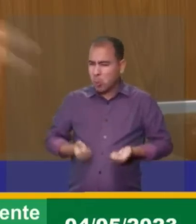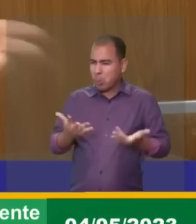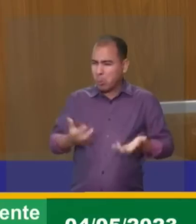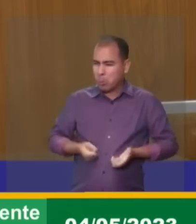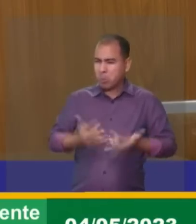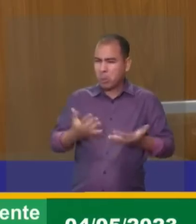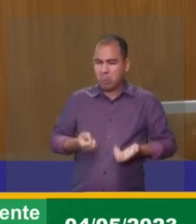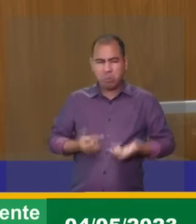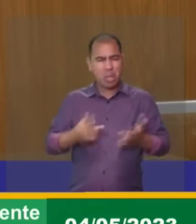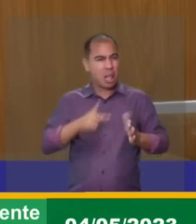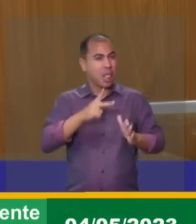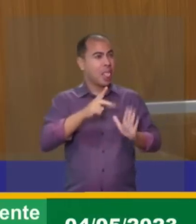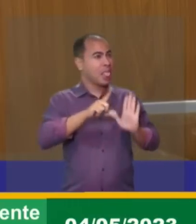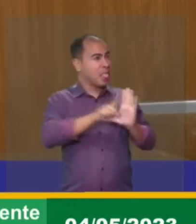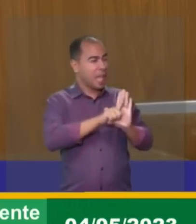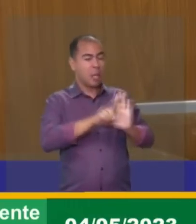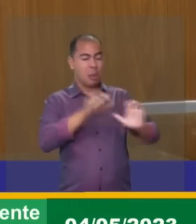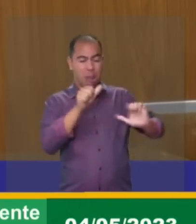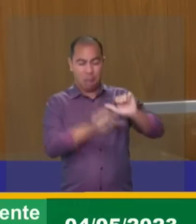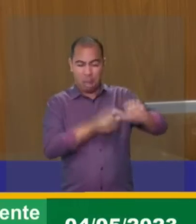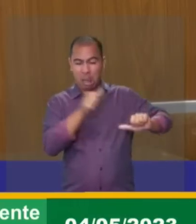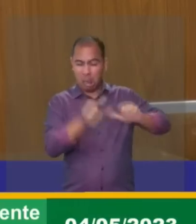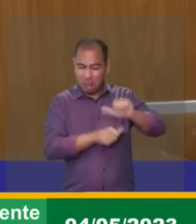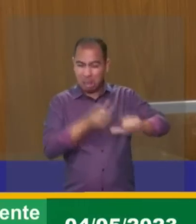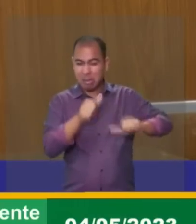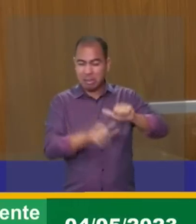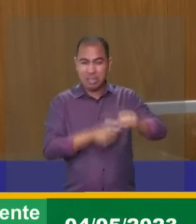como buscar perder a eleição ainda